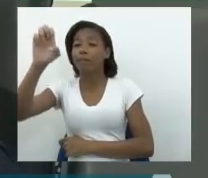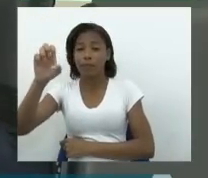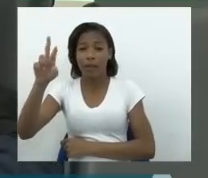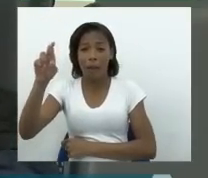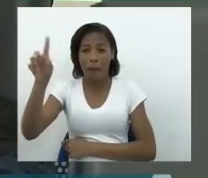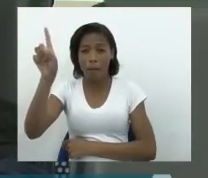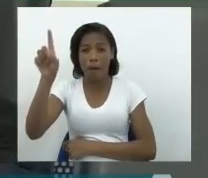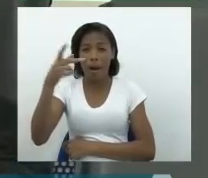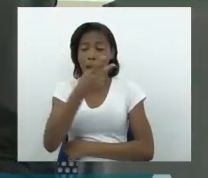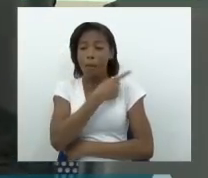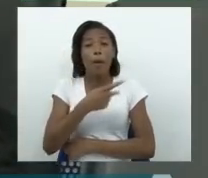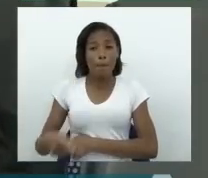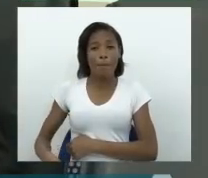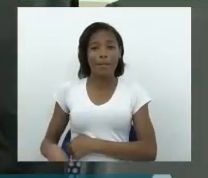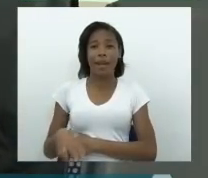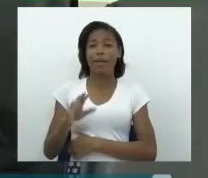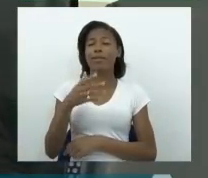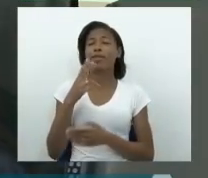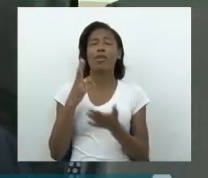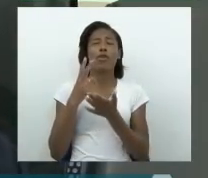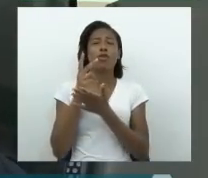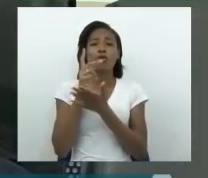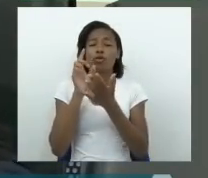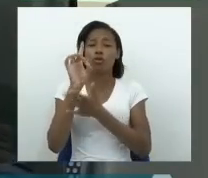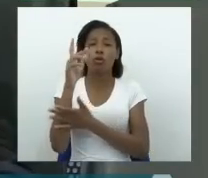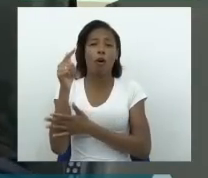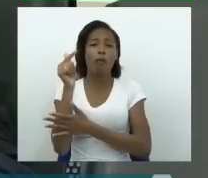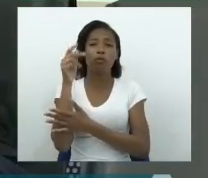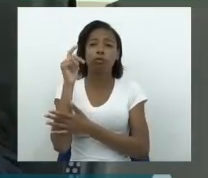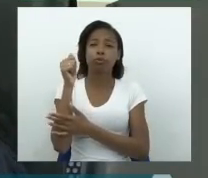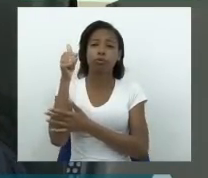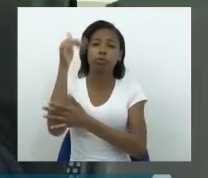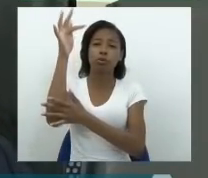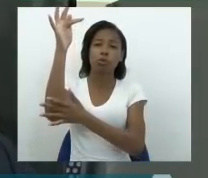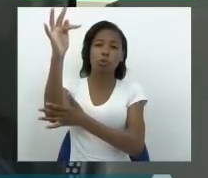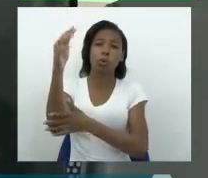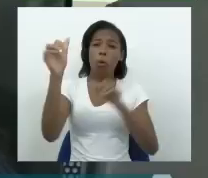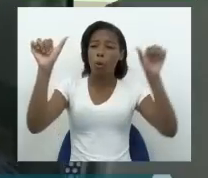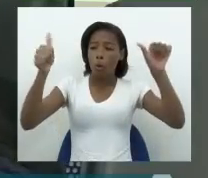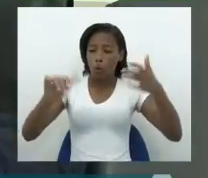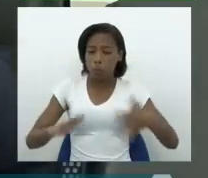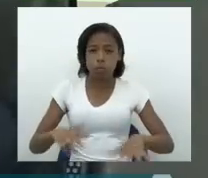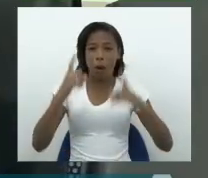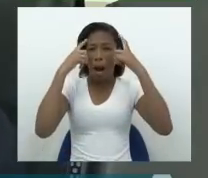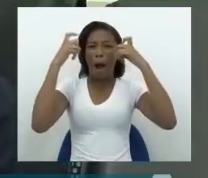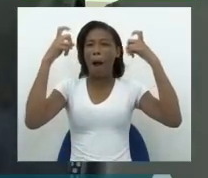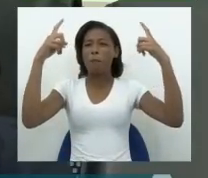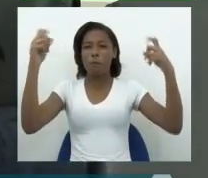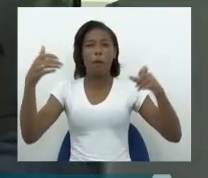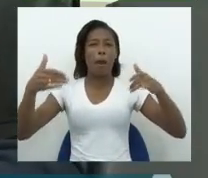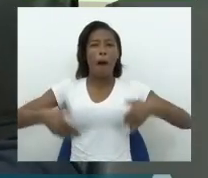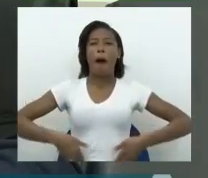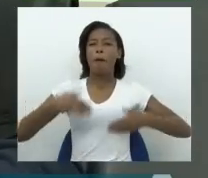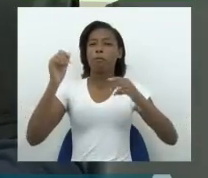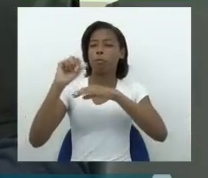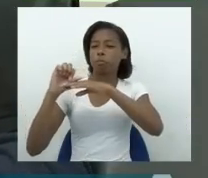as coisas piorem e piorem muito. O desemprego aumenta, a tragédia social aumenta, a miséria